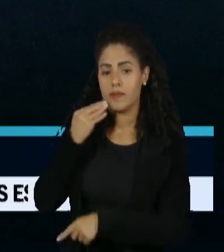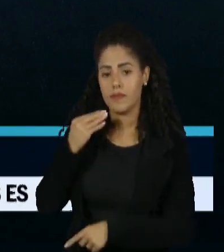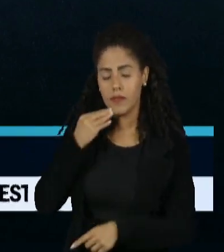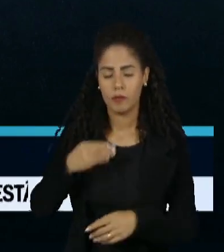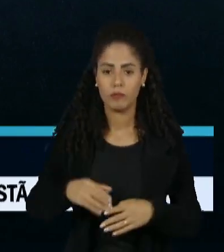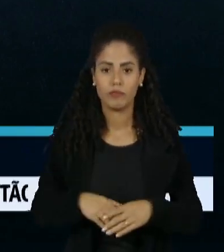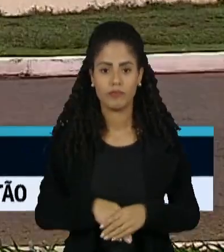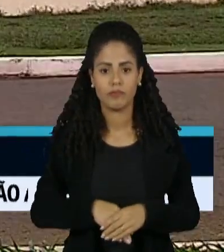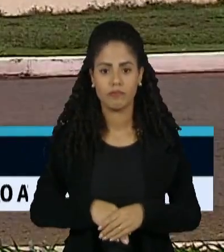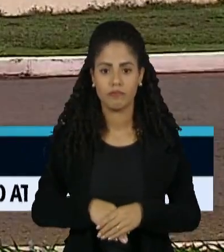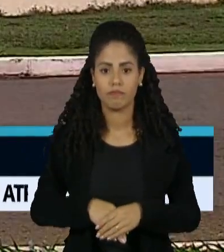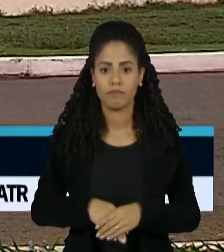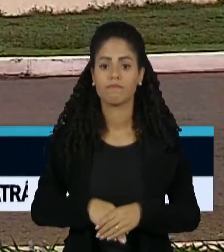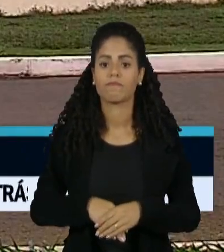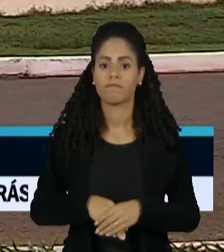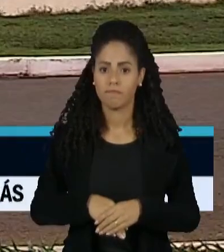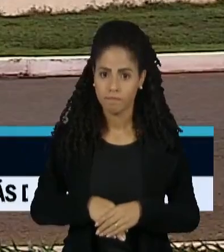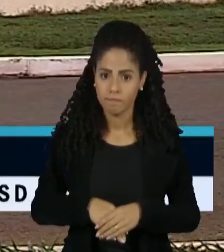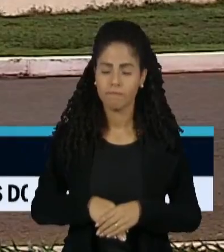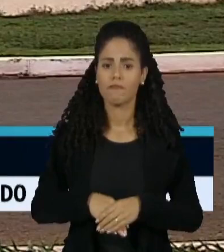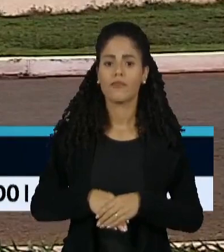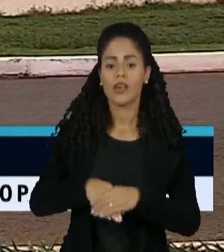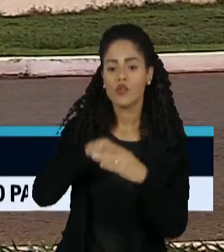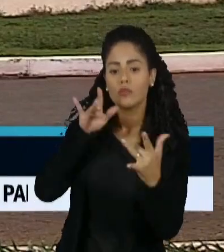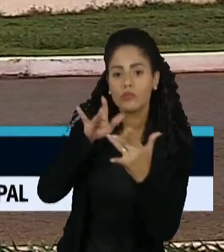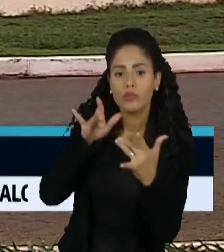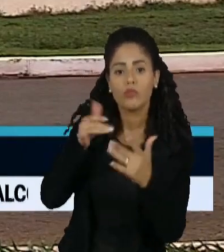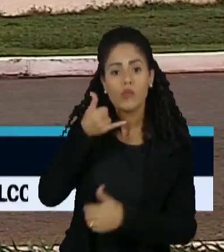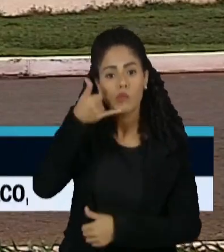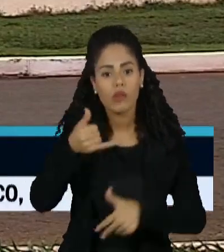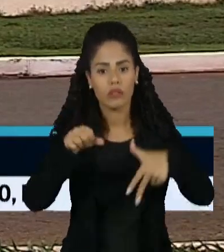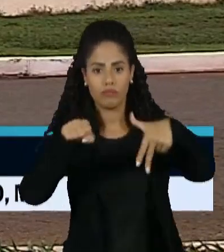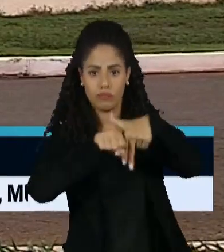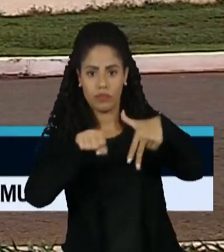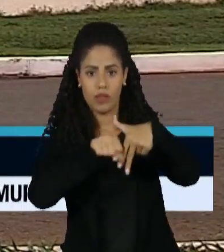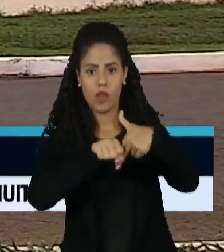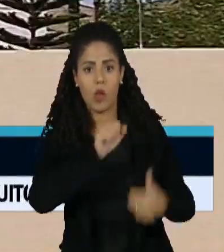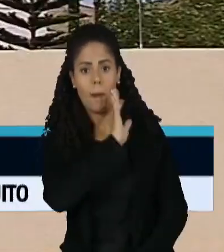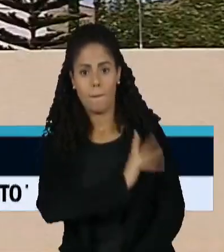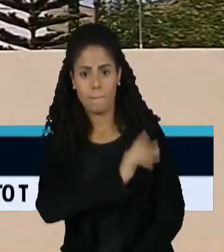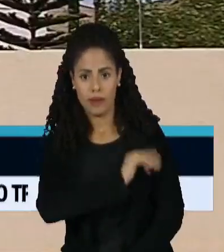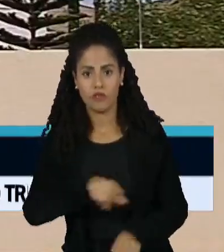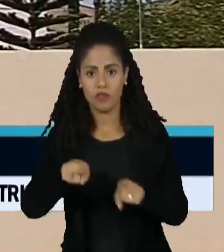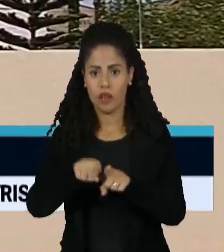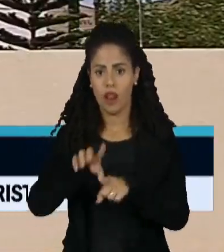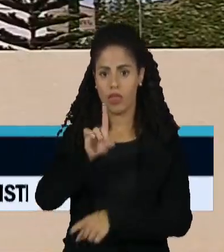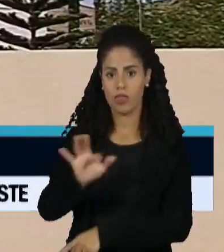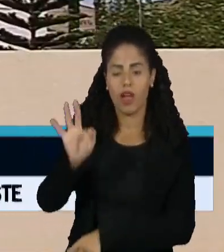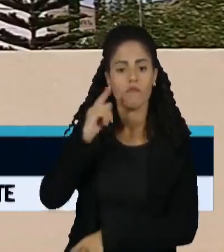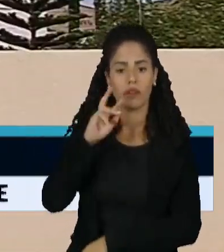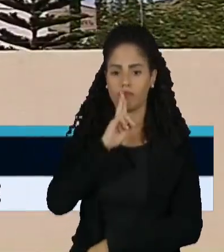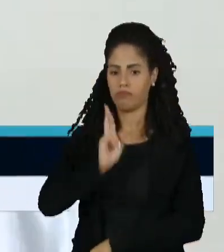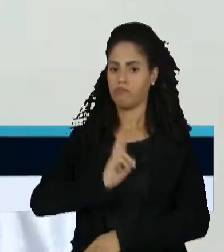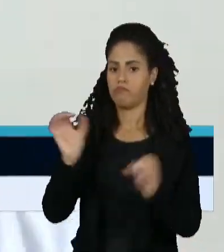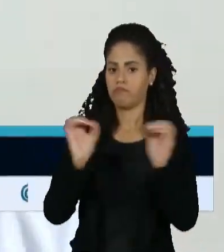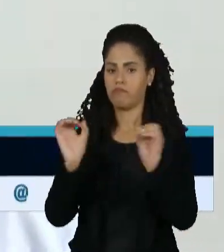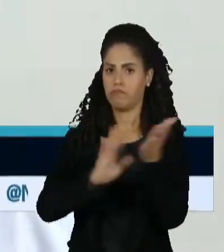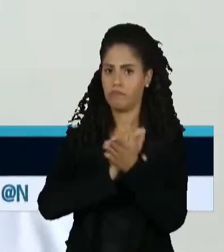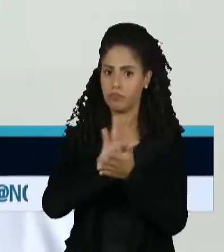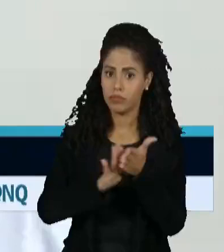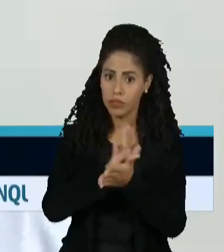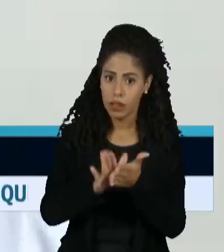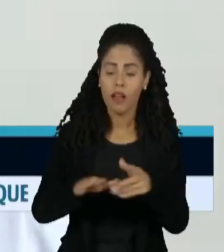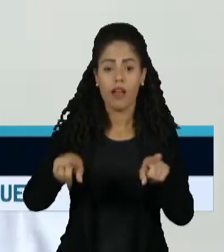three missing Brazilians. Tentamos contato com a Embaixada da Palestina em Brasília, mas não tivemos retorno. Já